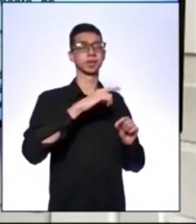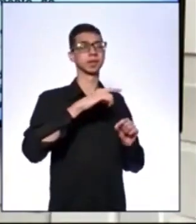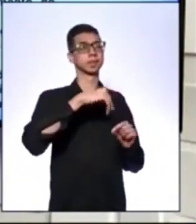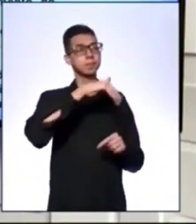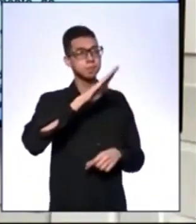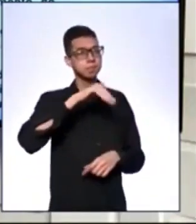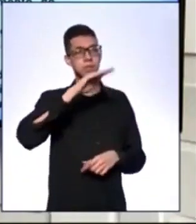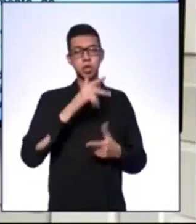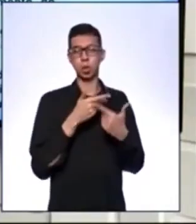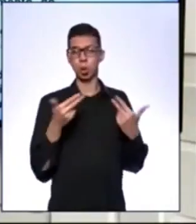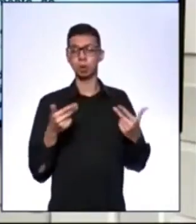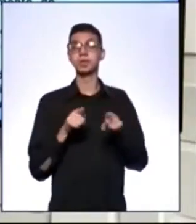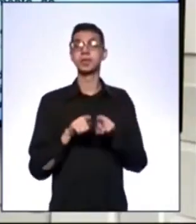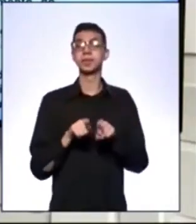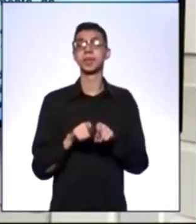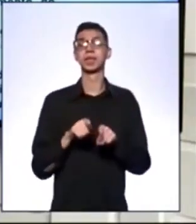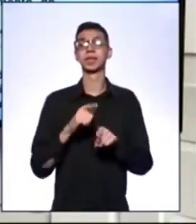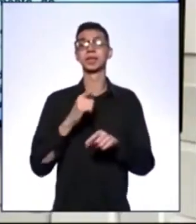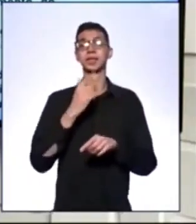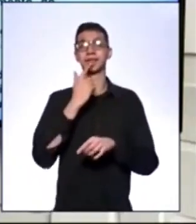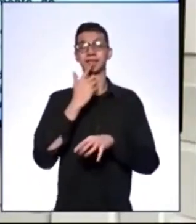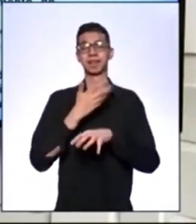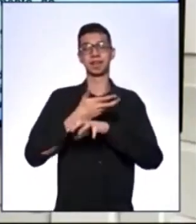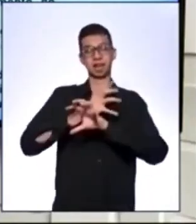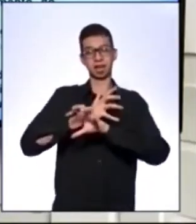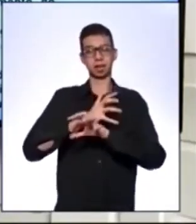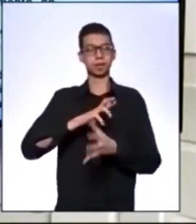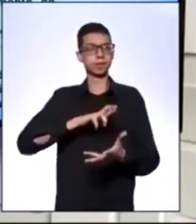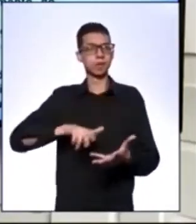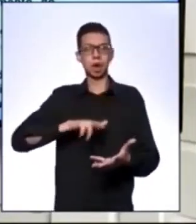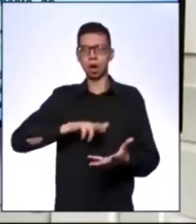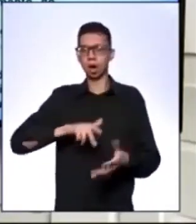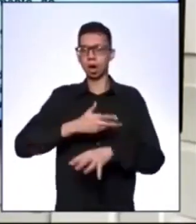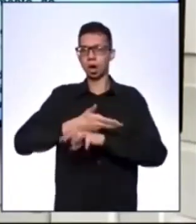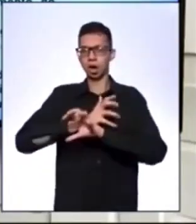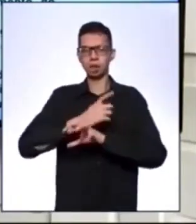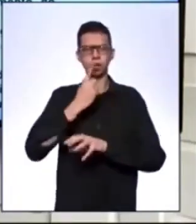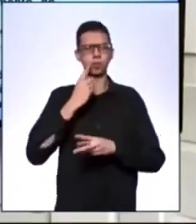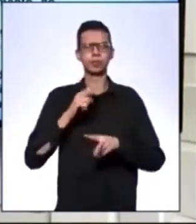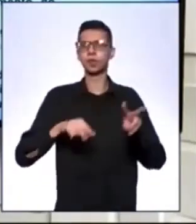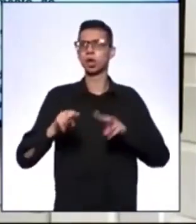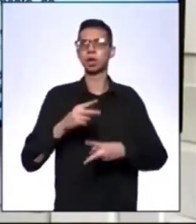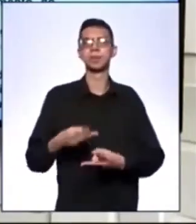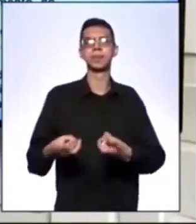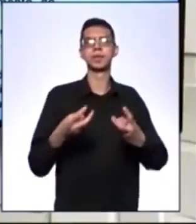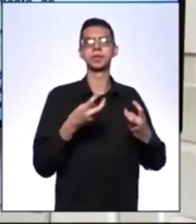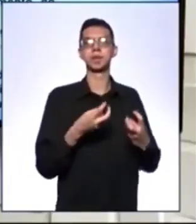esqueletos, ou seja, inúmeras manifestações,